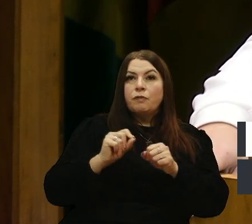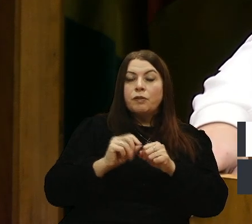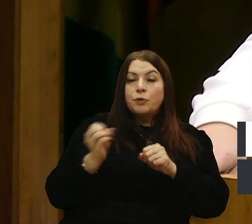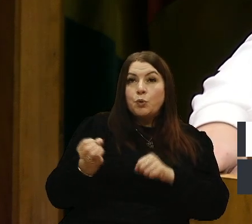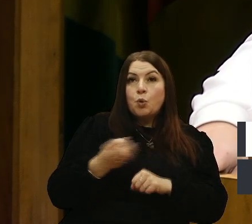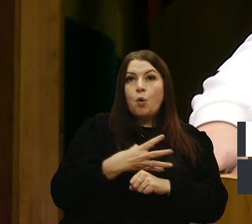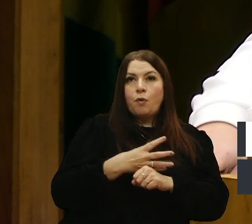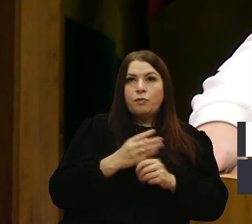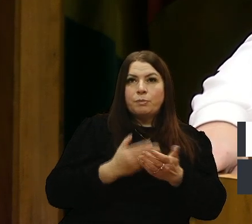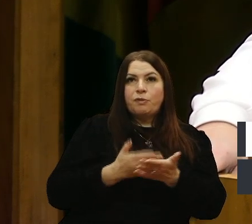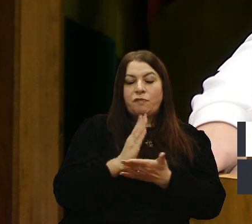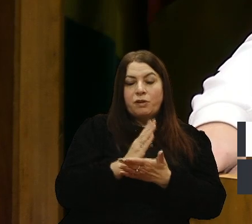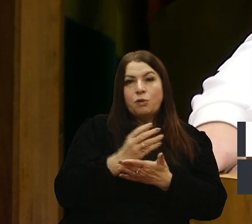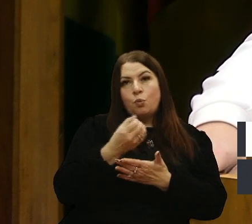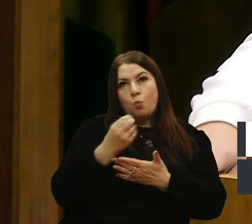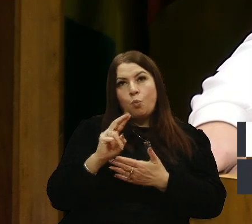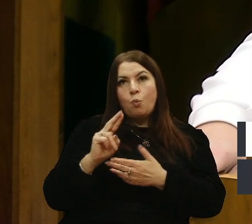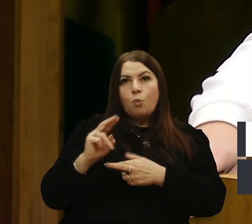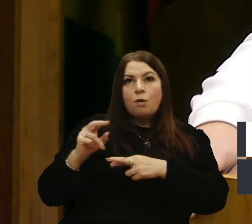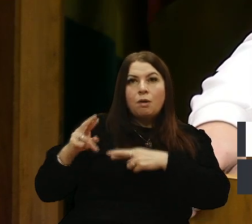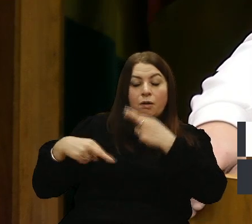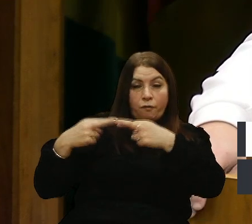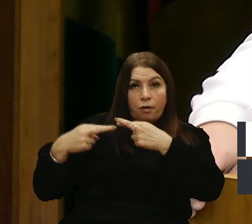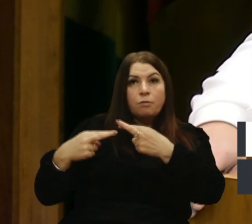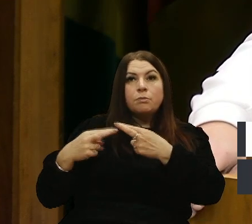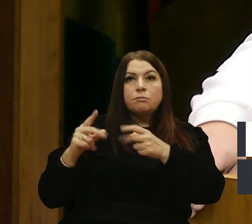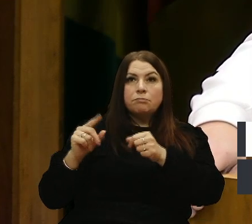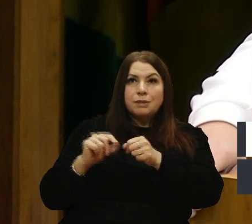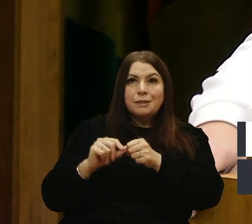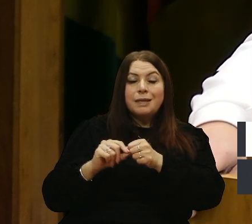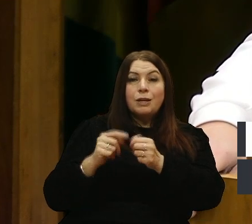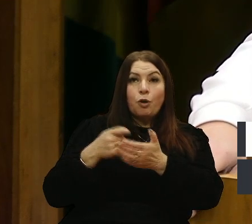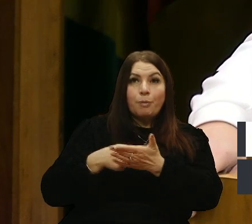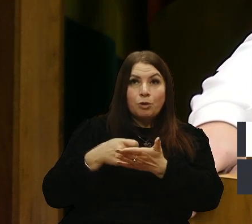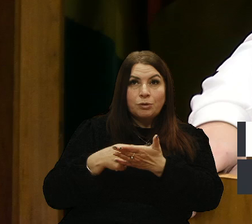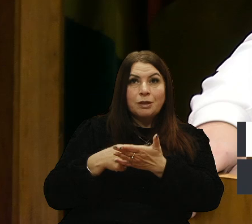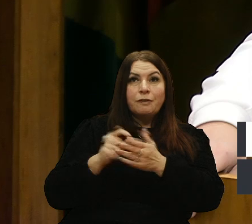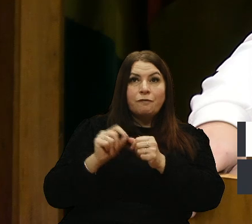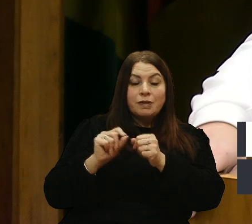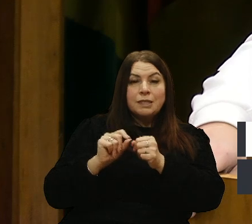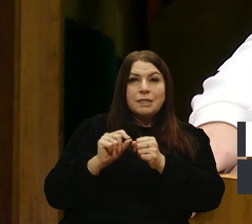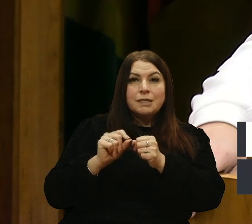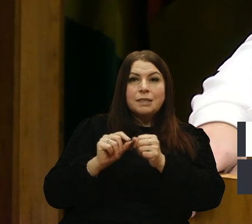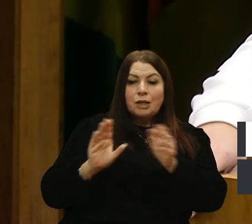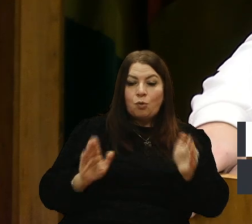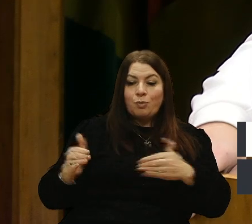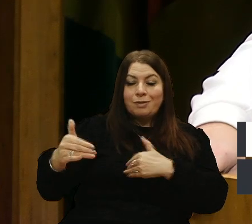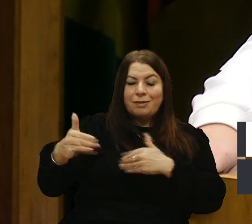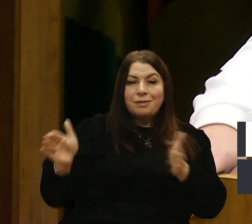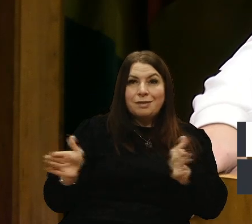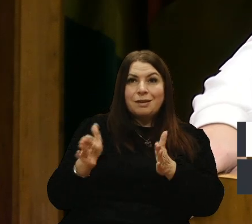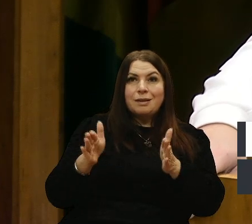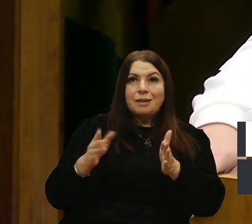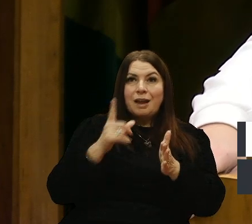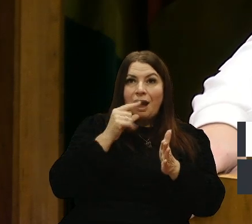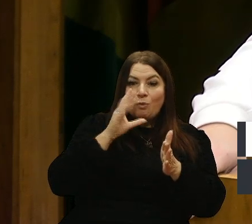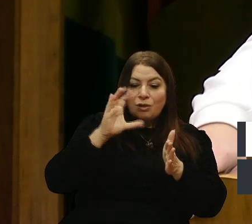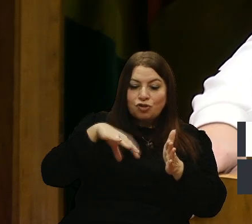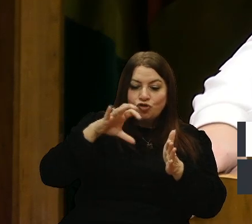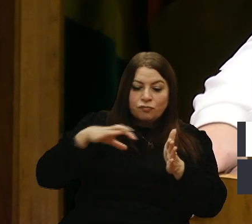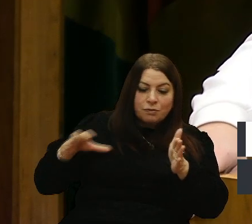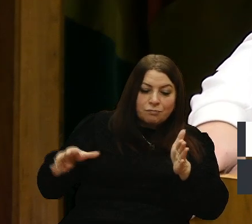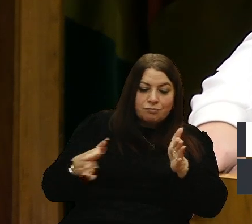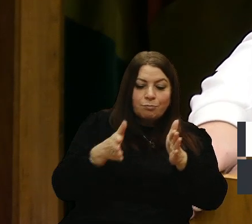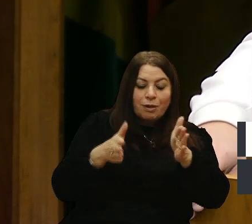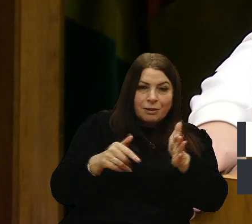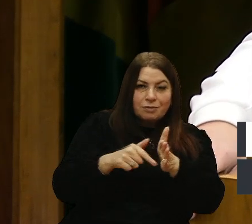novas, aprovadas, ou aquelas de reforma, elas têm que obrigatoriamente fazer um tanque de detenção de águas das chuvas.